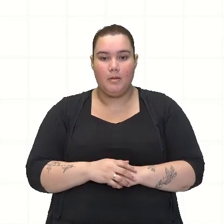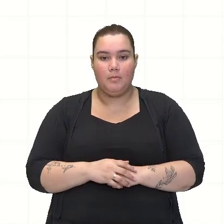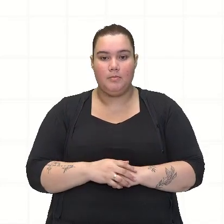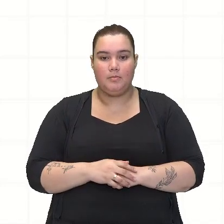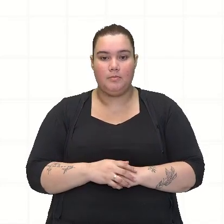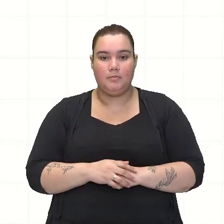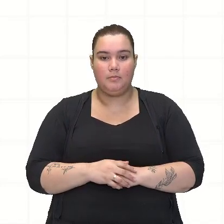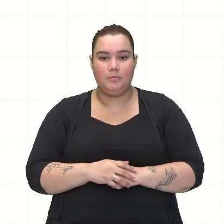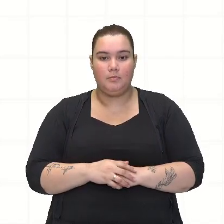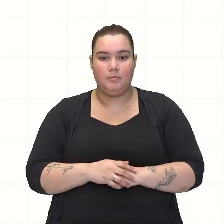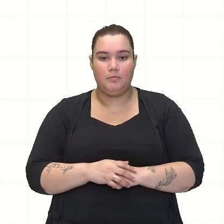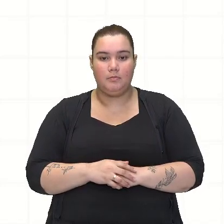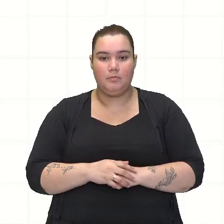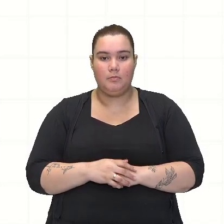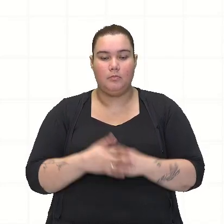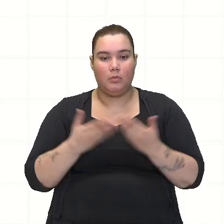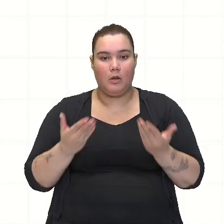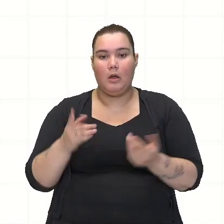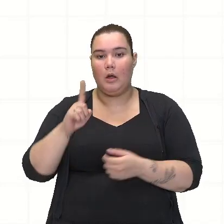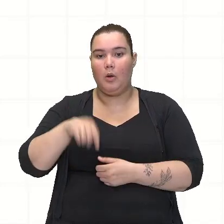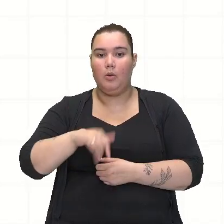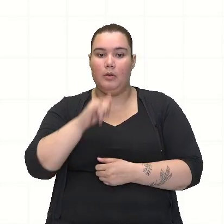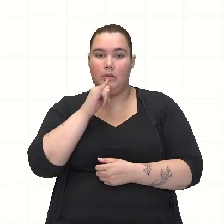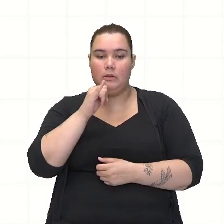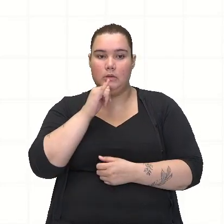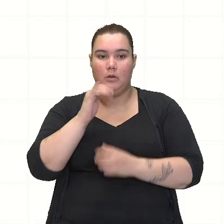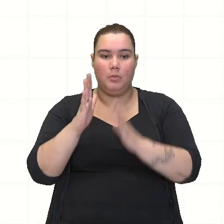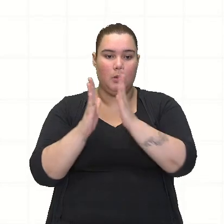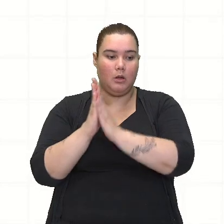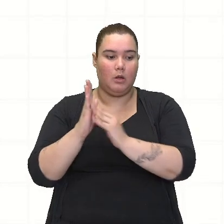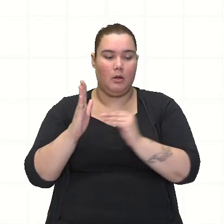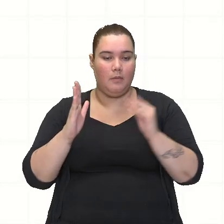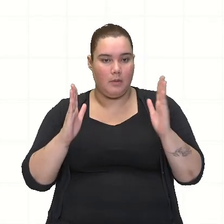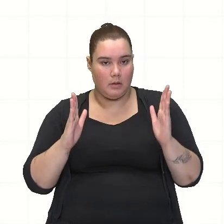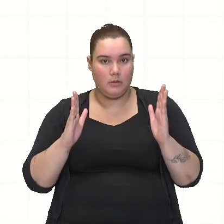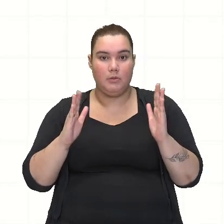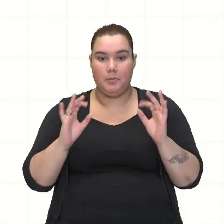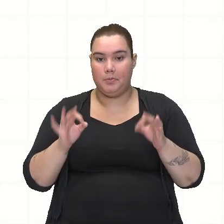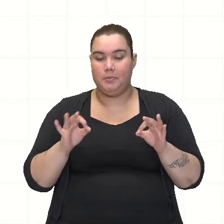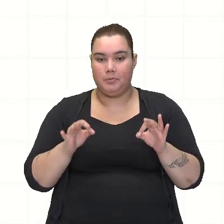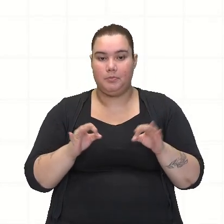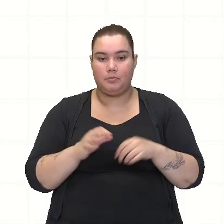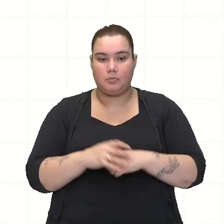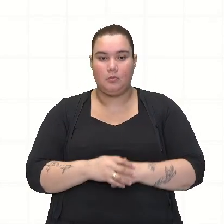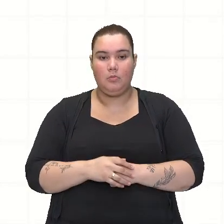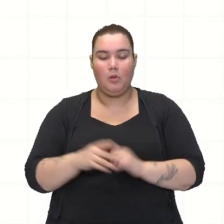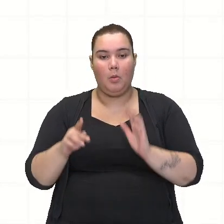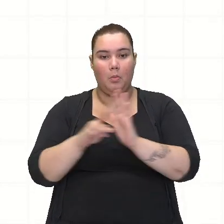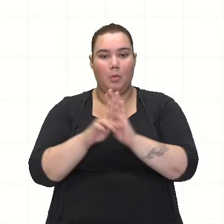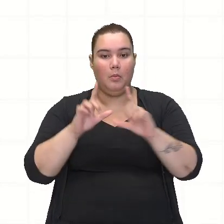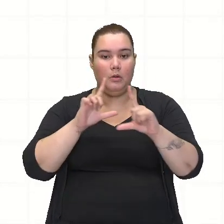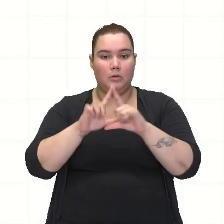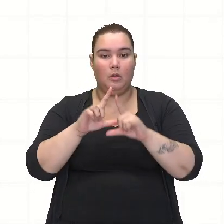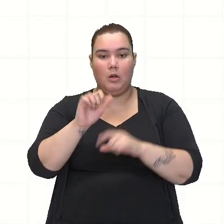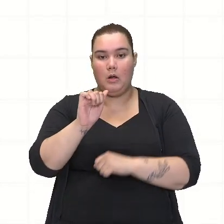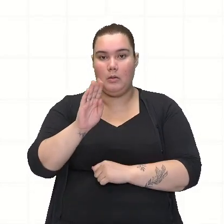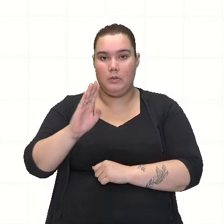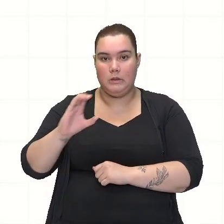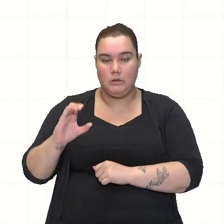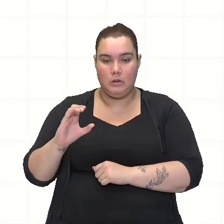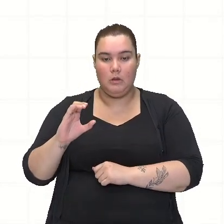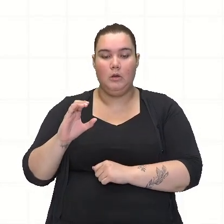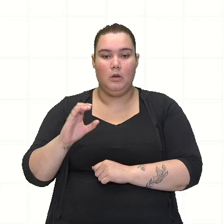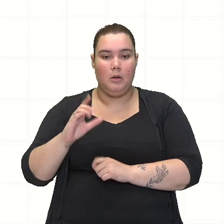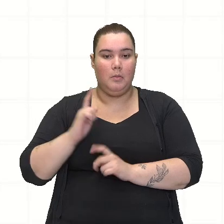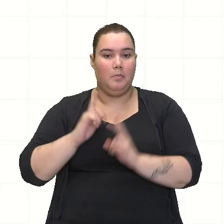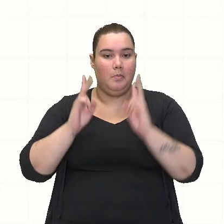Tá lá. Então, tá aí o exemplo da reflexão, certo? Do triângulo ABC,